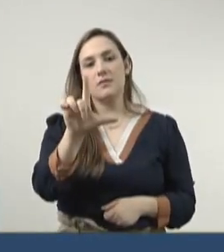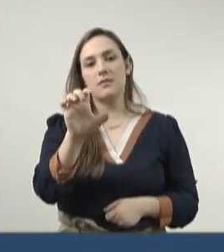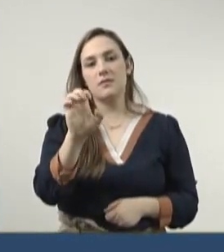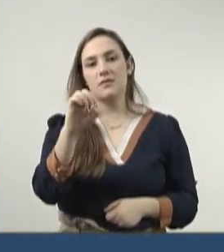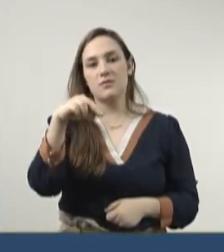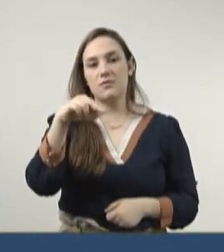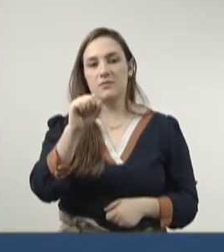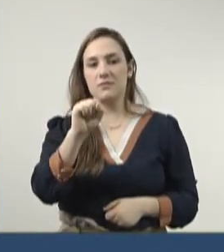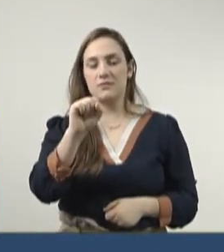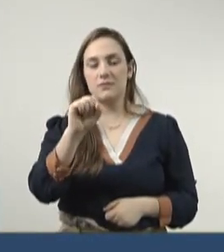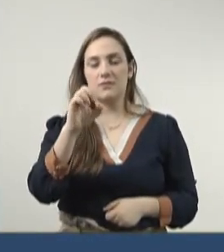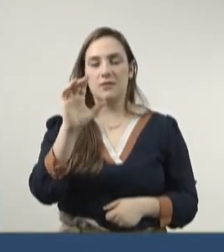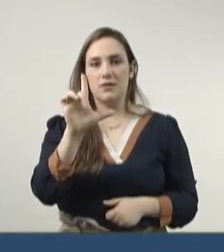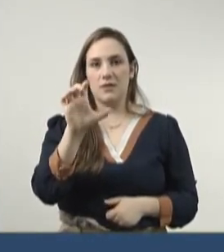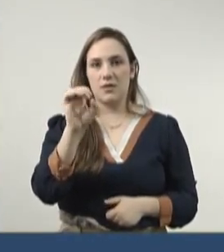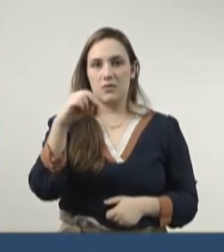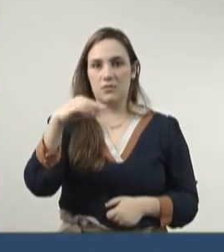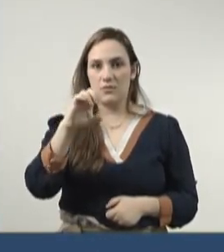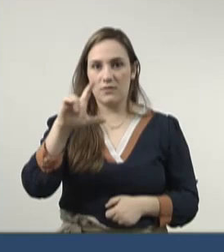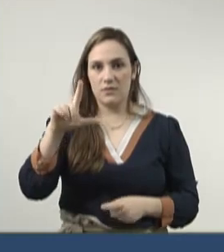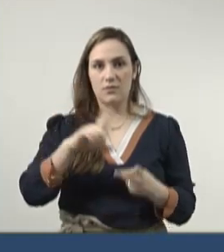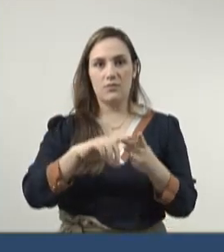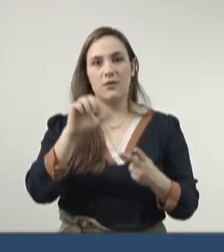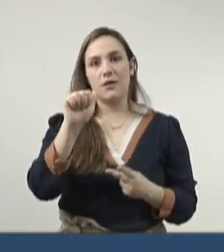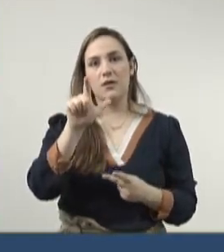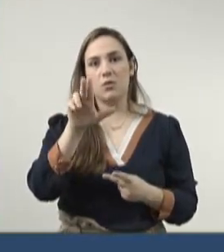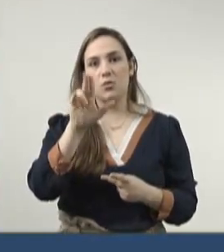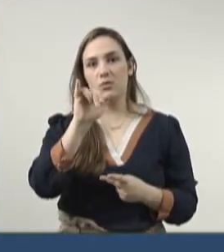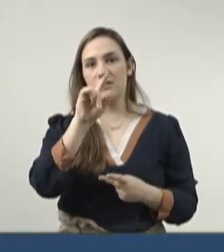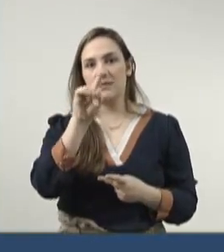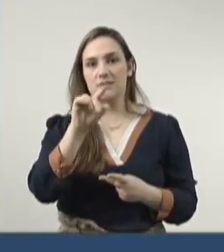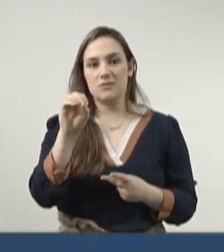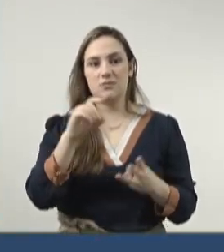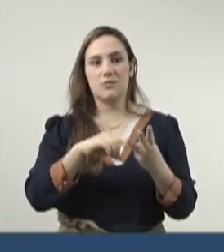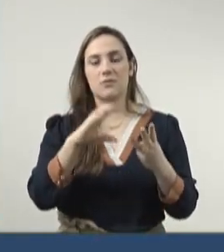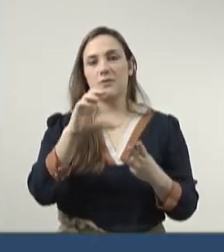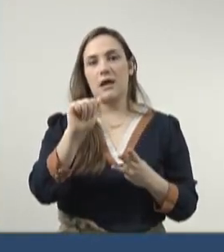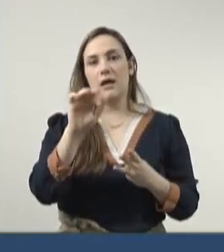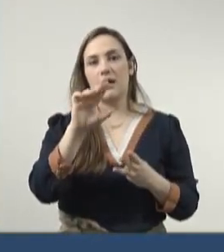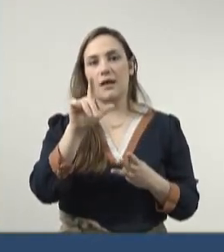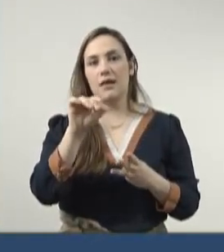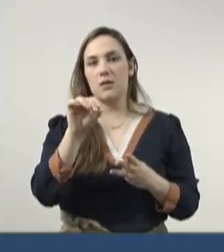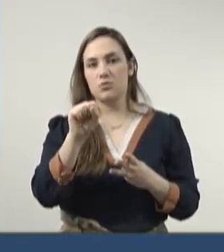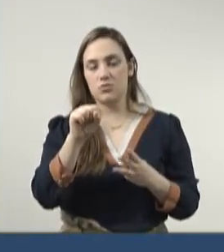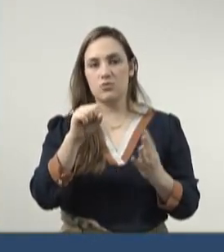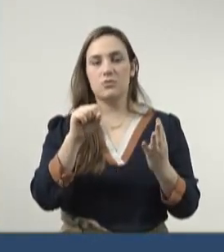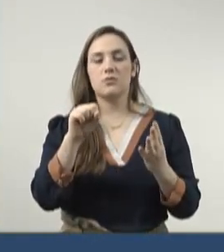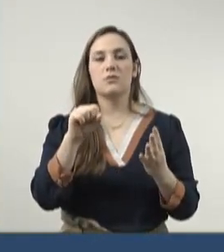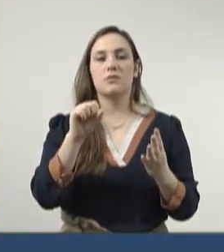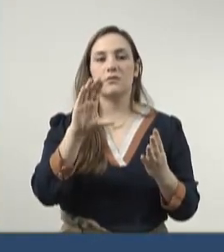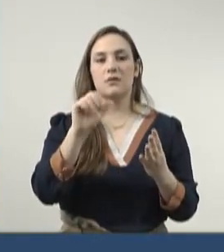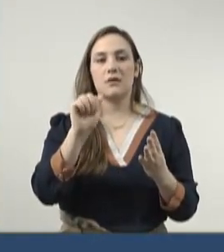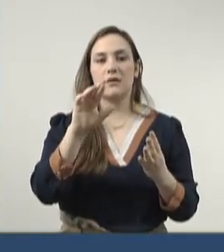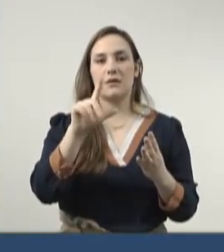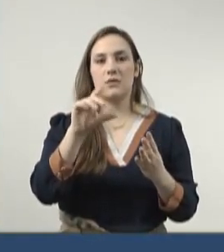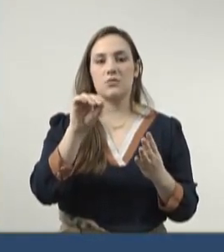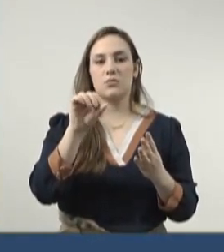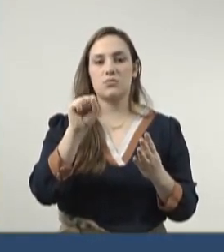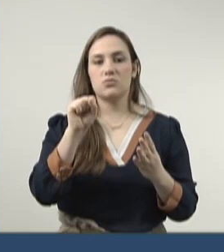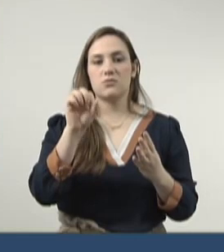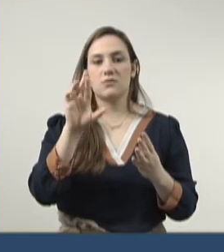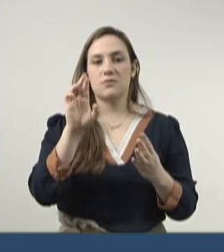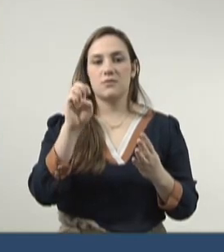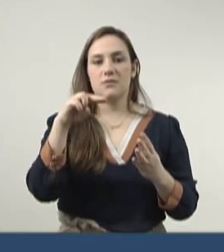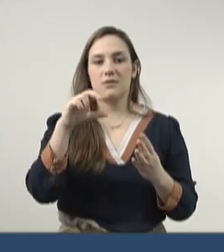Souza Minotti, Aloísio Ney Timóteo, Carlos Norberto Baez, Carlos Renato Ramos